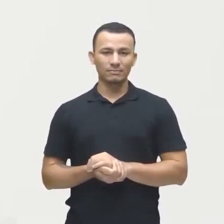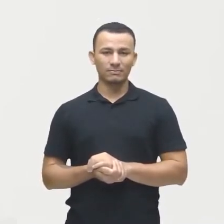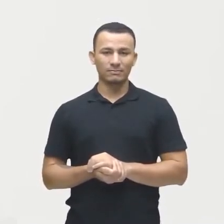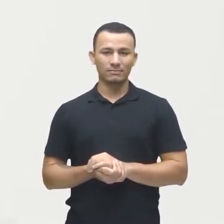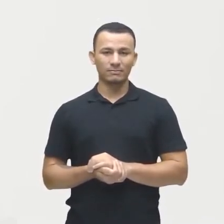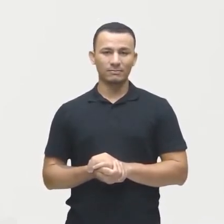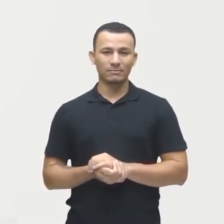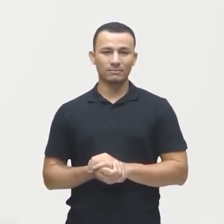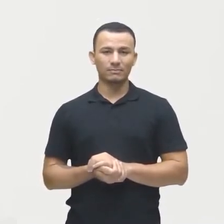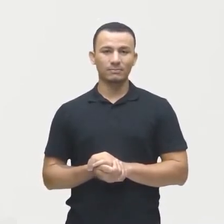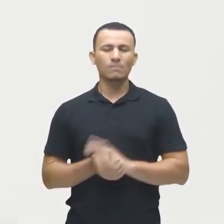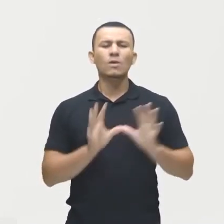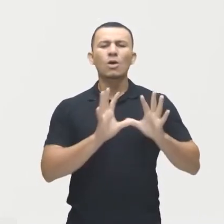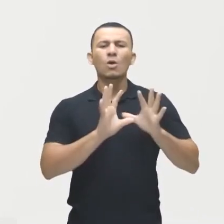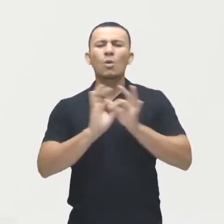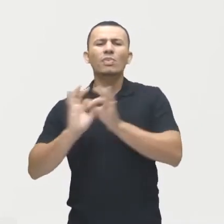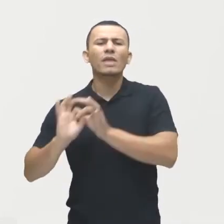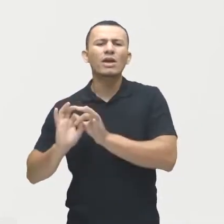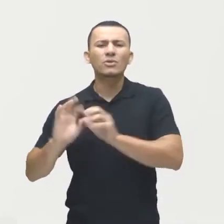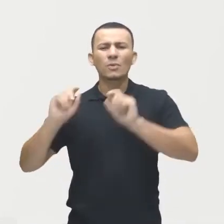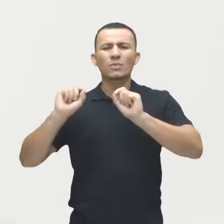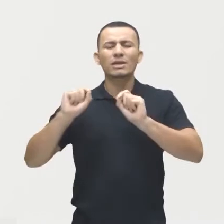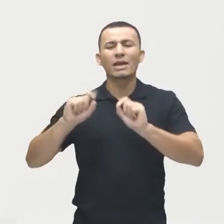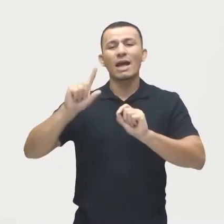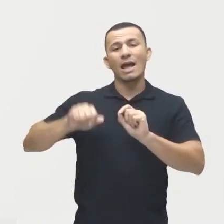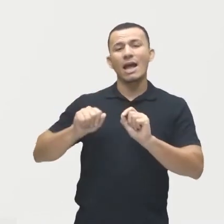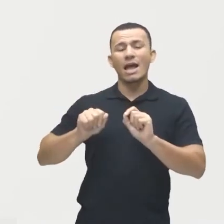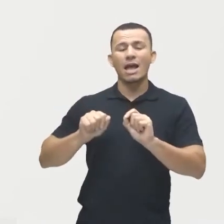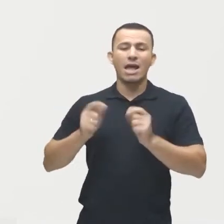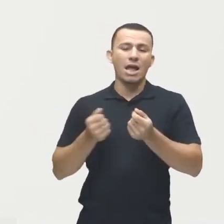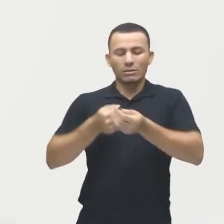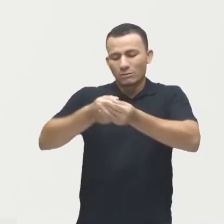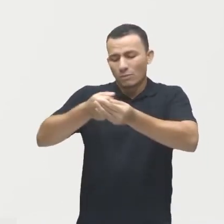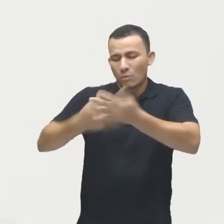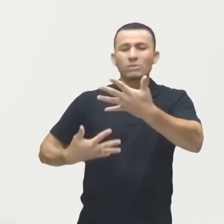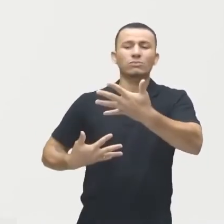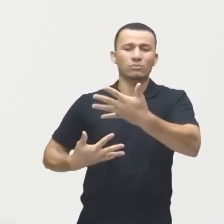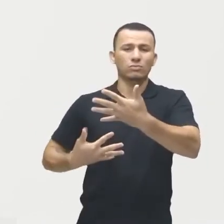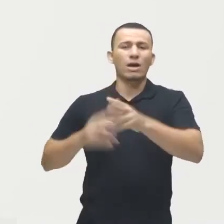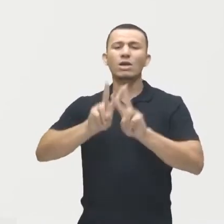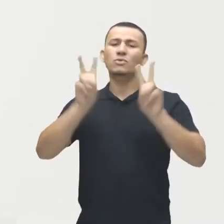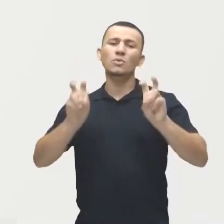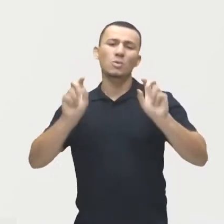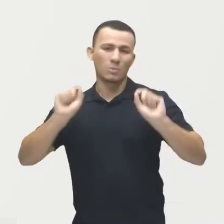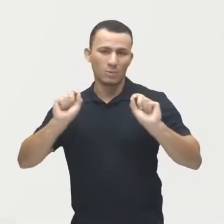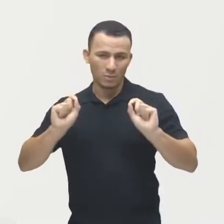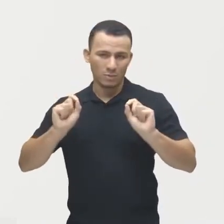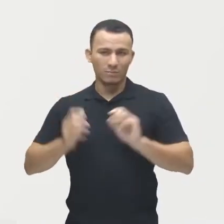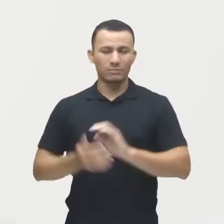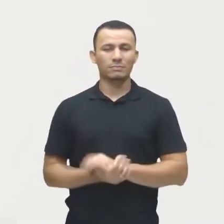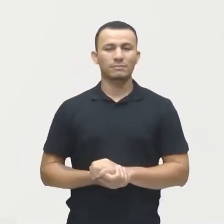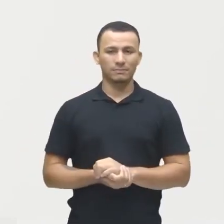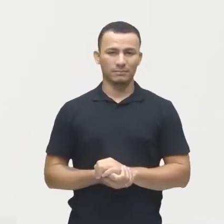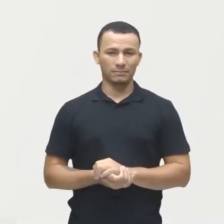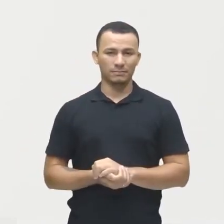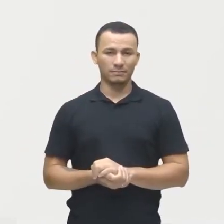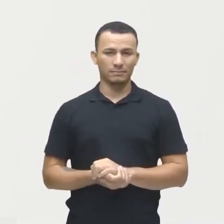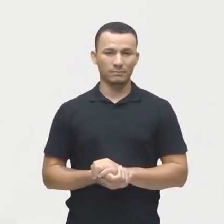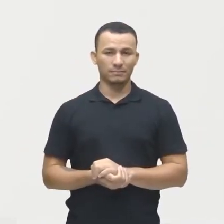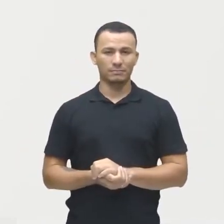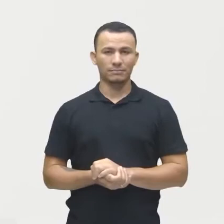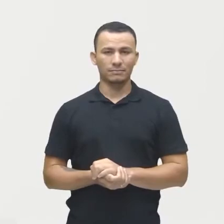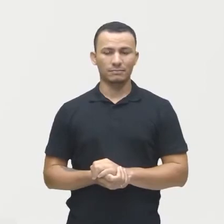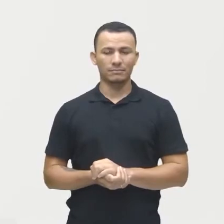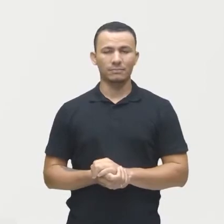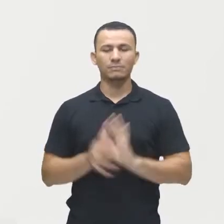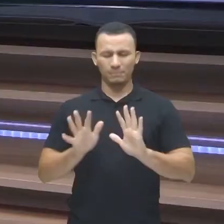O contexto, o referente, é o assunto abordado na mensagem. Deixa eu falar uma coisa para vocês.